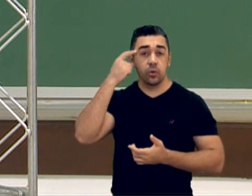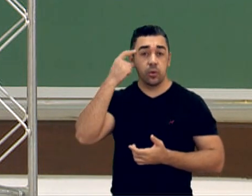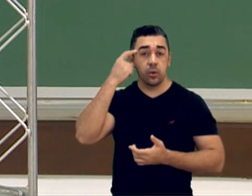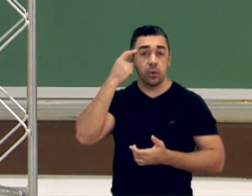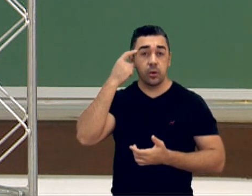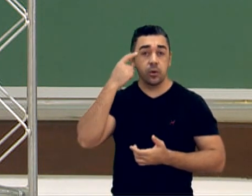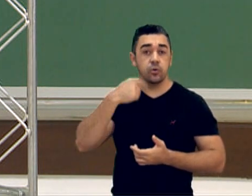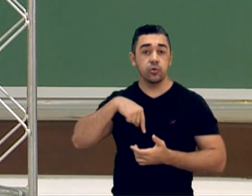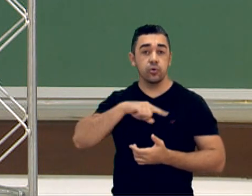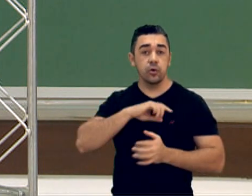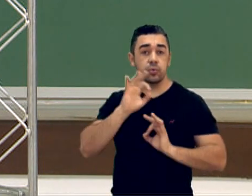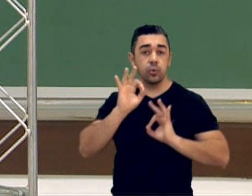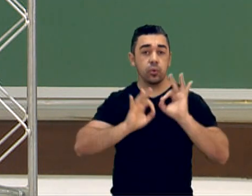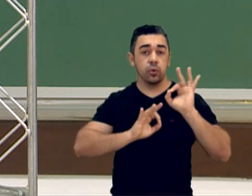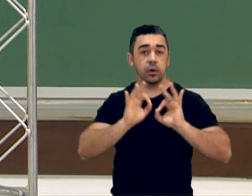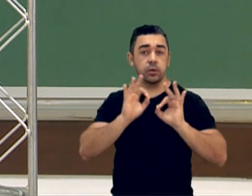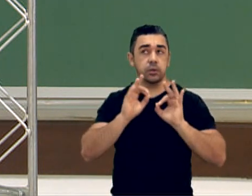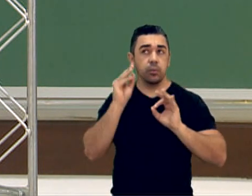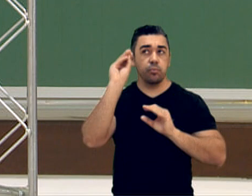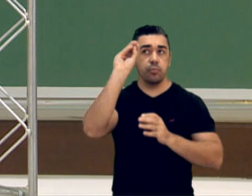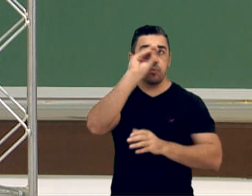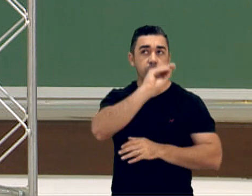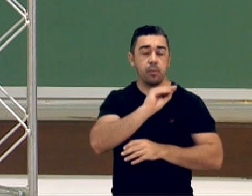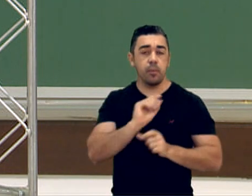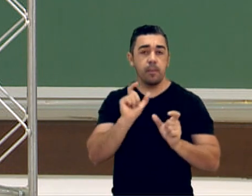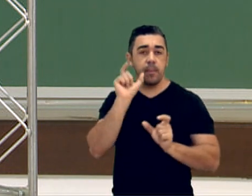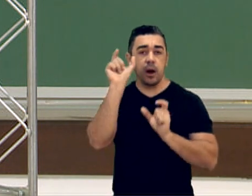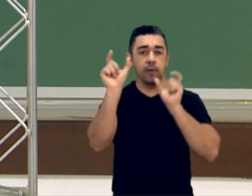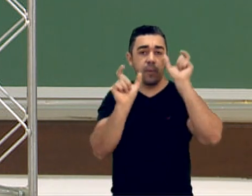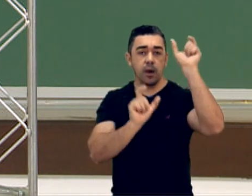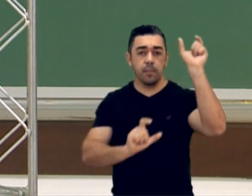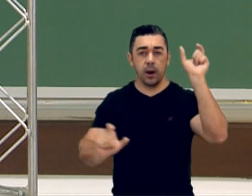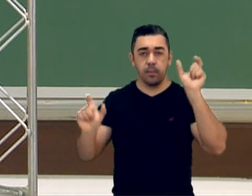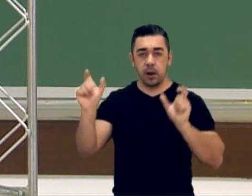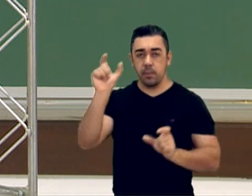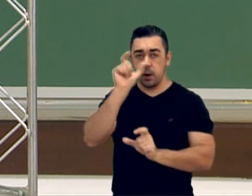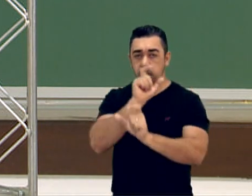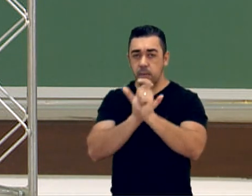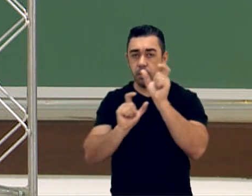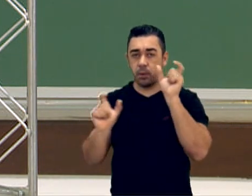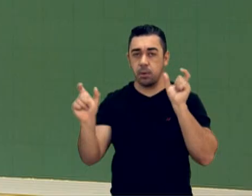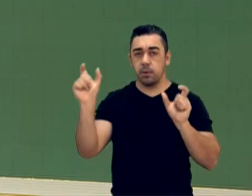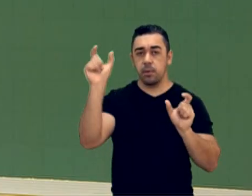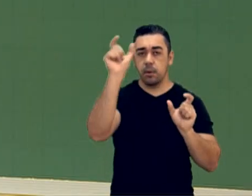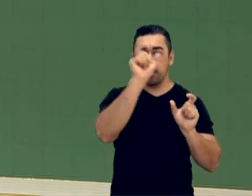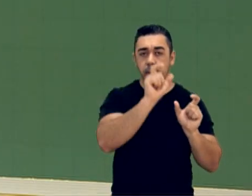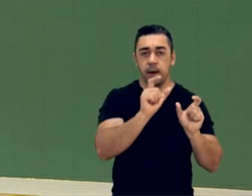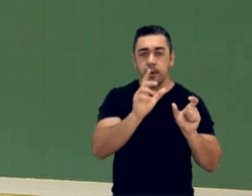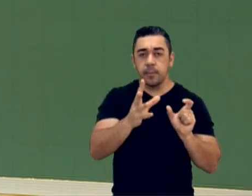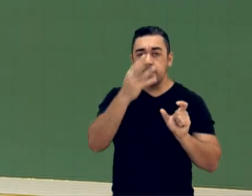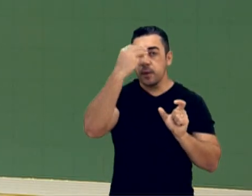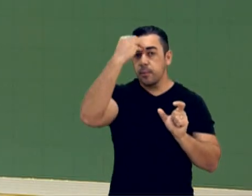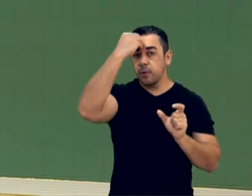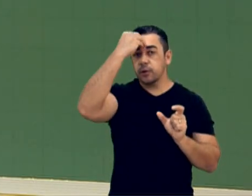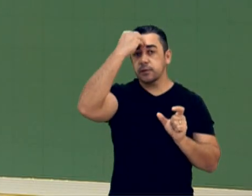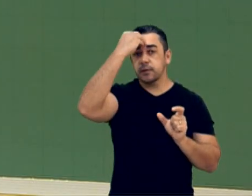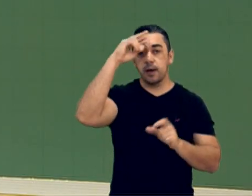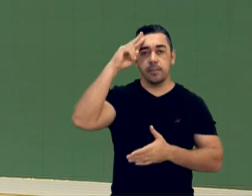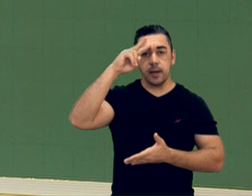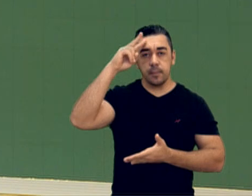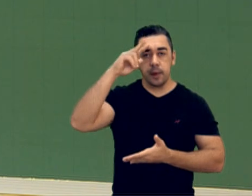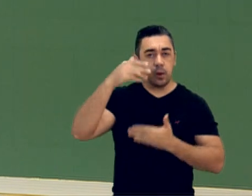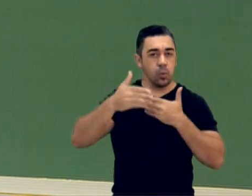para organizar melhor um conteúdo, para nós memorizarmos melhor, analisar melhor qualquer